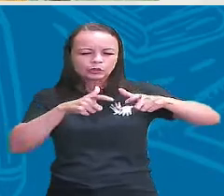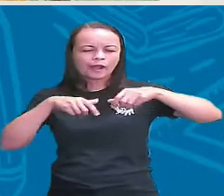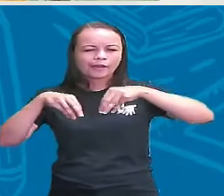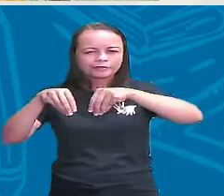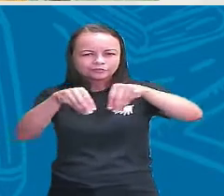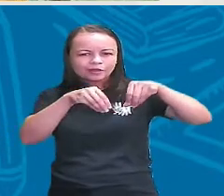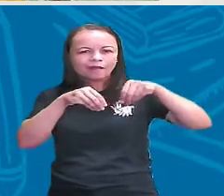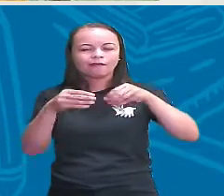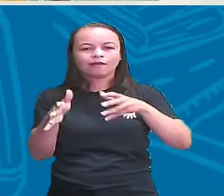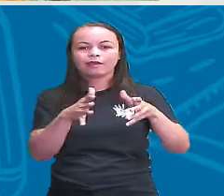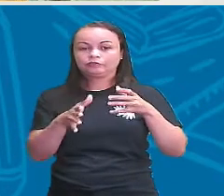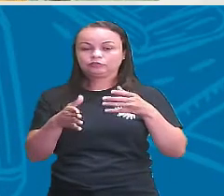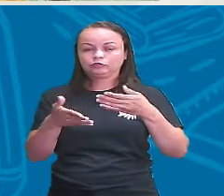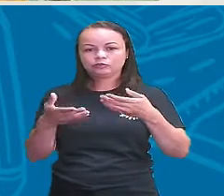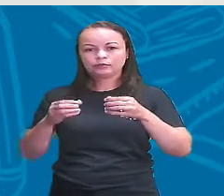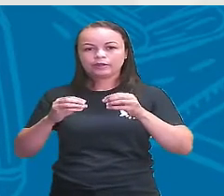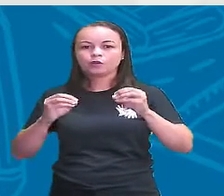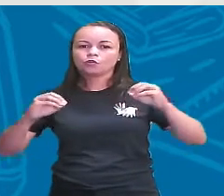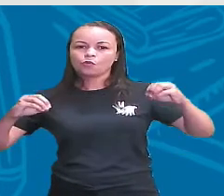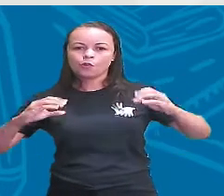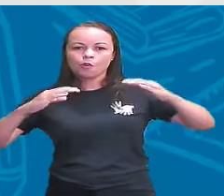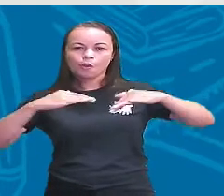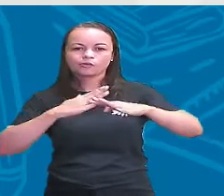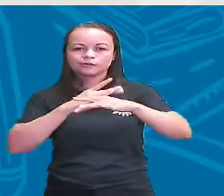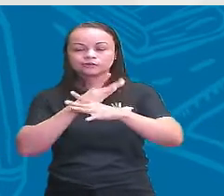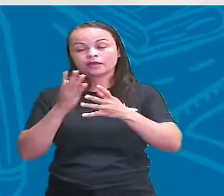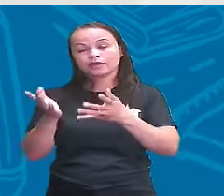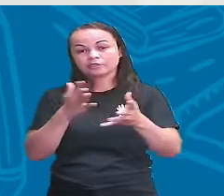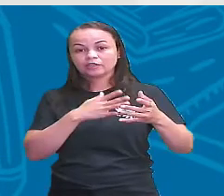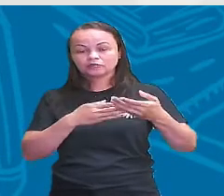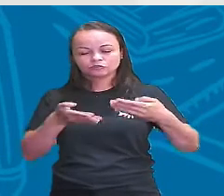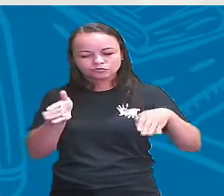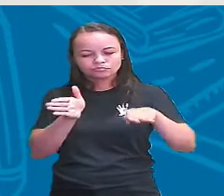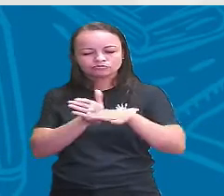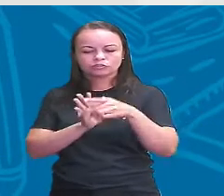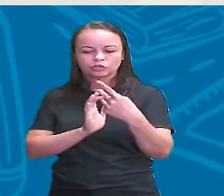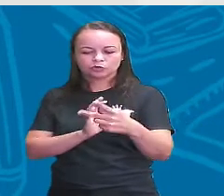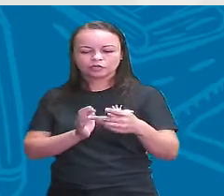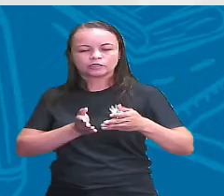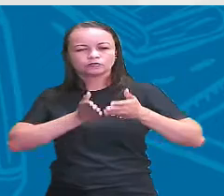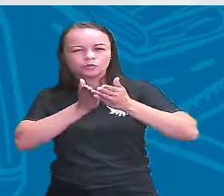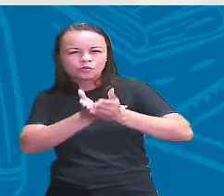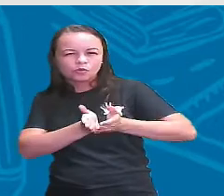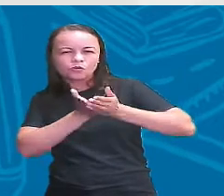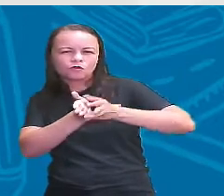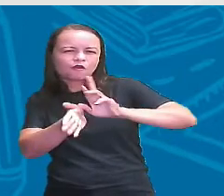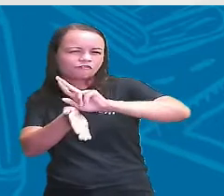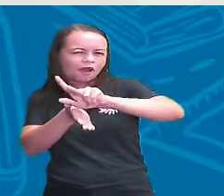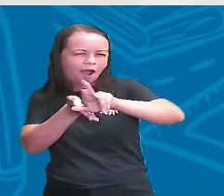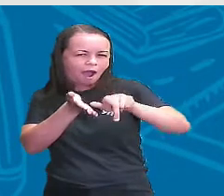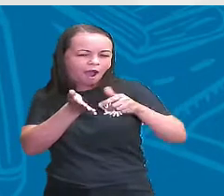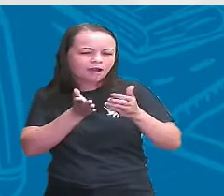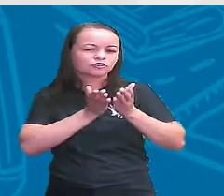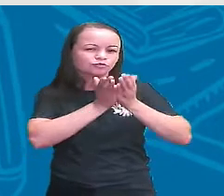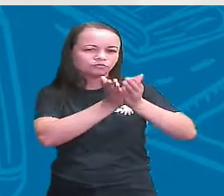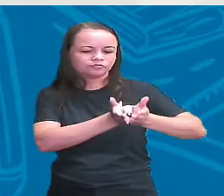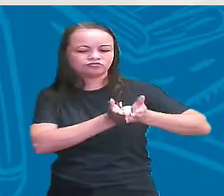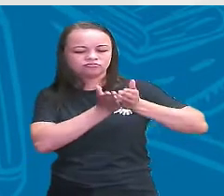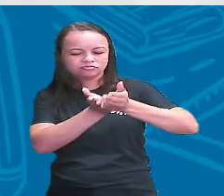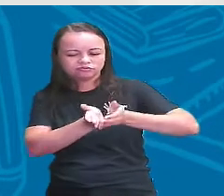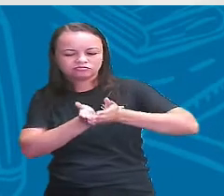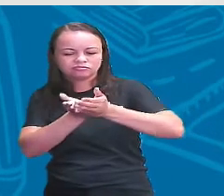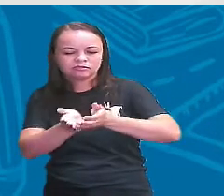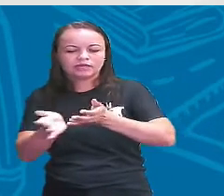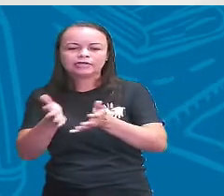e foi quando eles chegaram aqui. Isso se tornou uma expansão marítima, né? Então, qual era a intenção dos portugueses com isso,